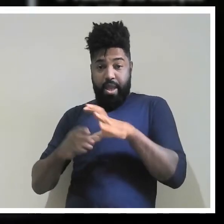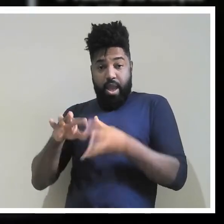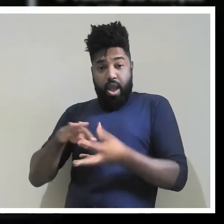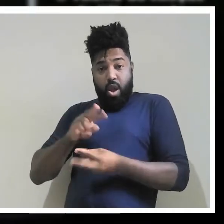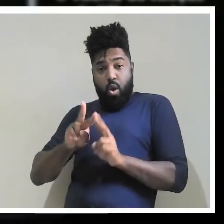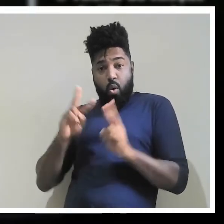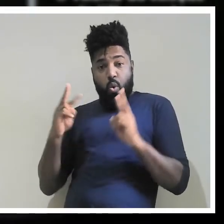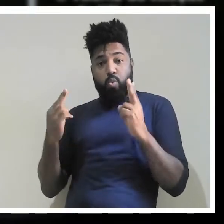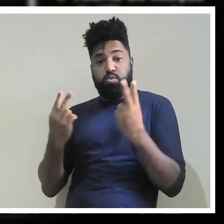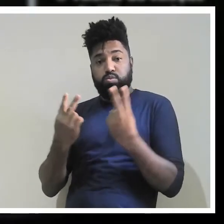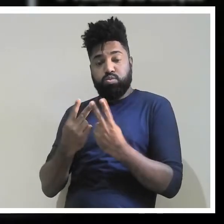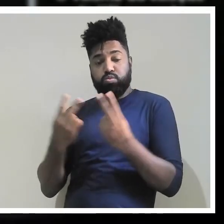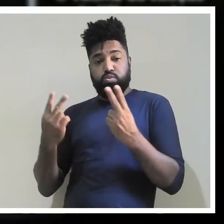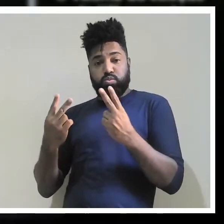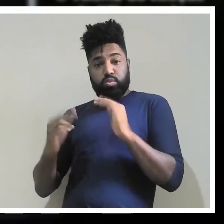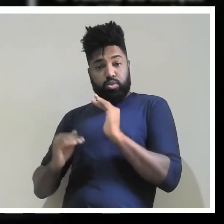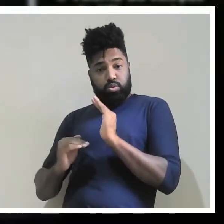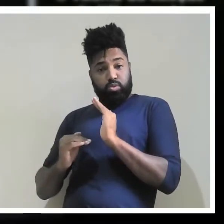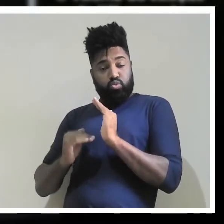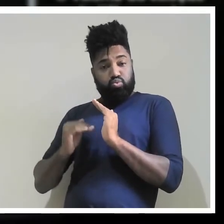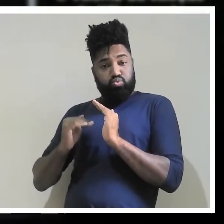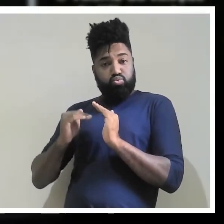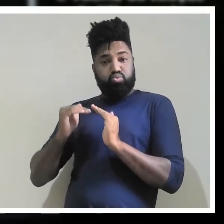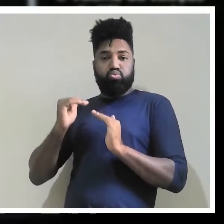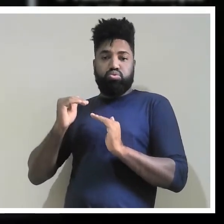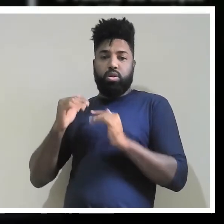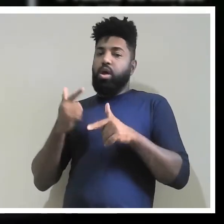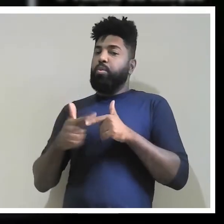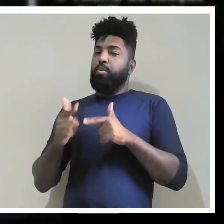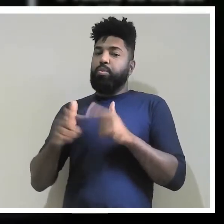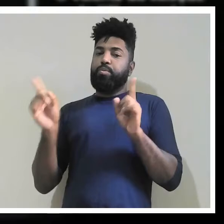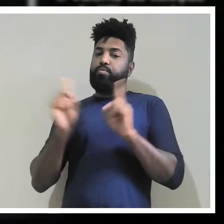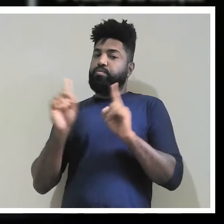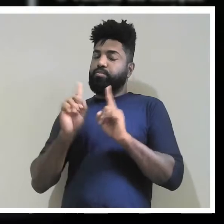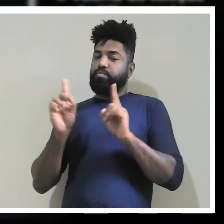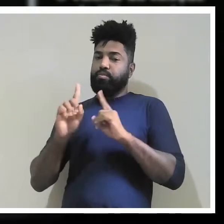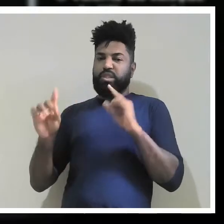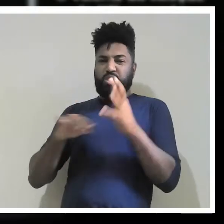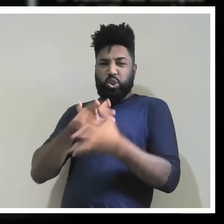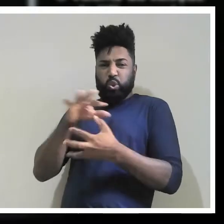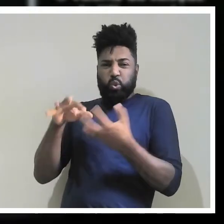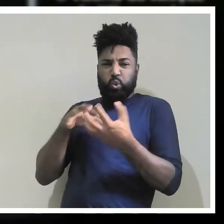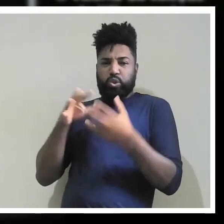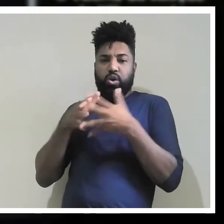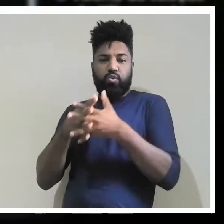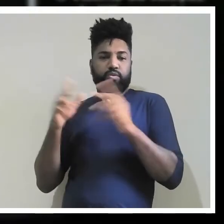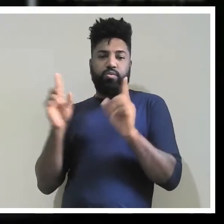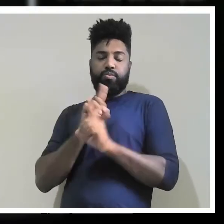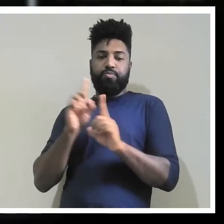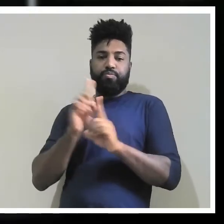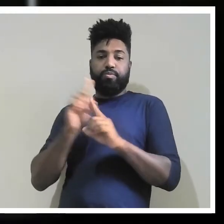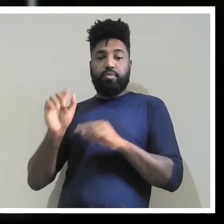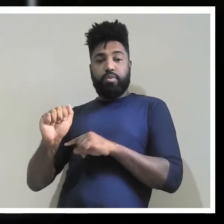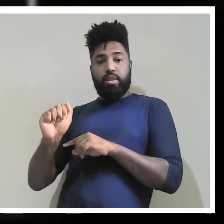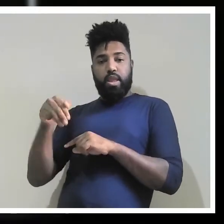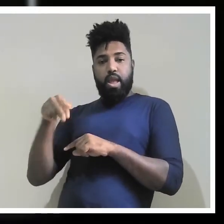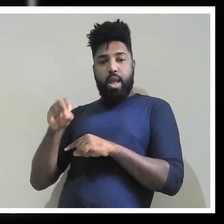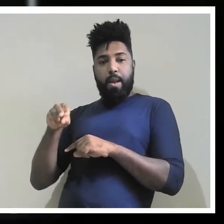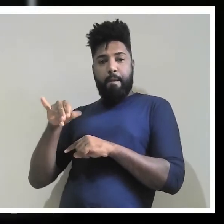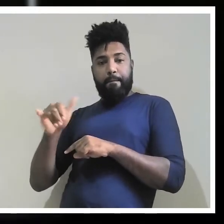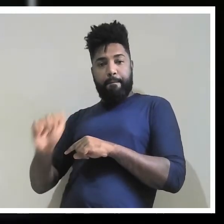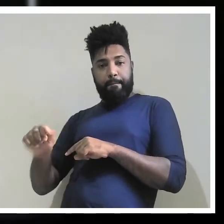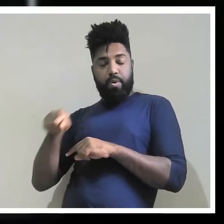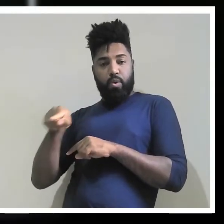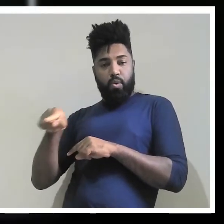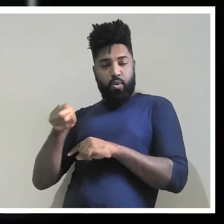valor inicial, mas sem problemas, isso não vai interferir em nada na nossa reação. E aqui a amônia está constantemente